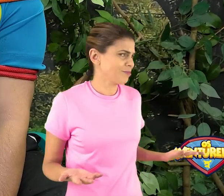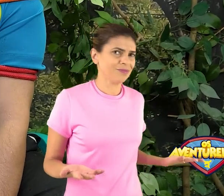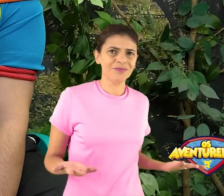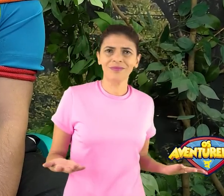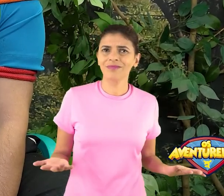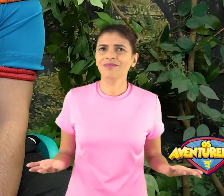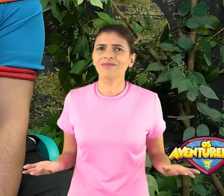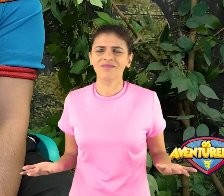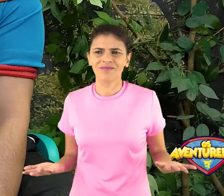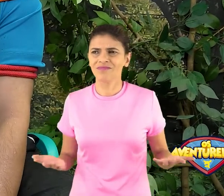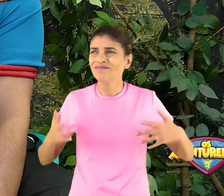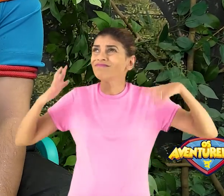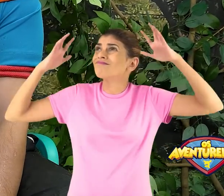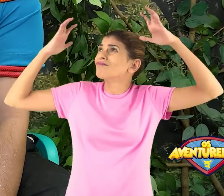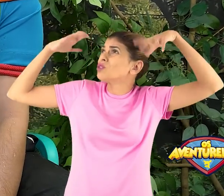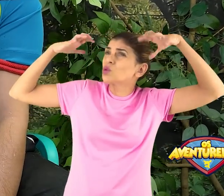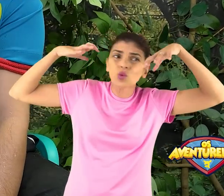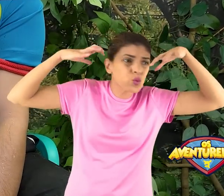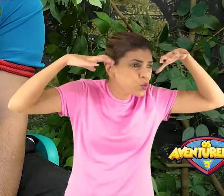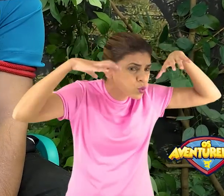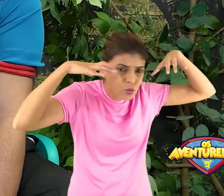Tá chovendo?